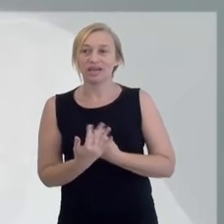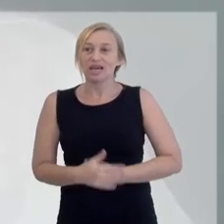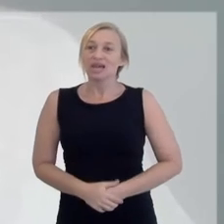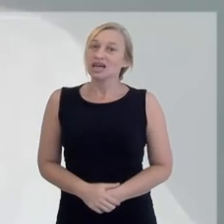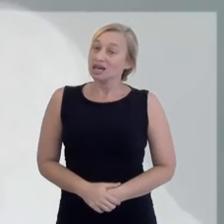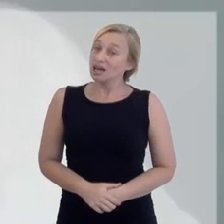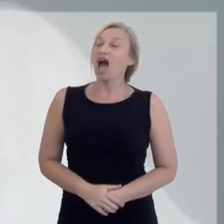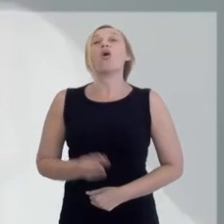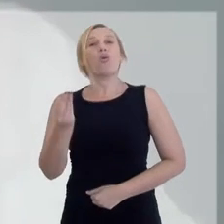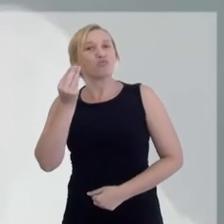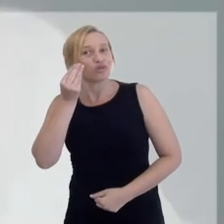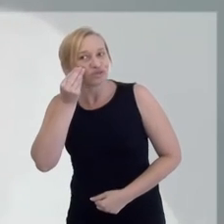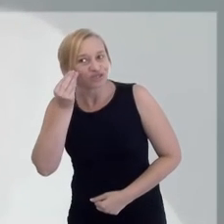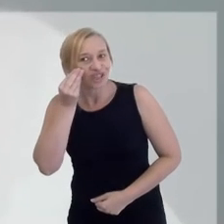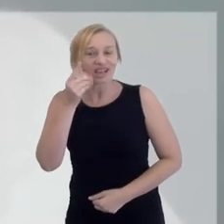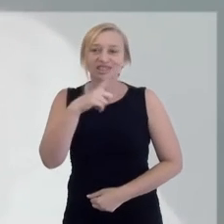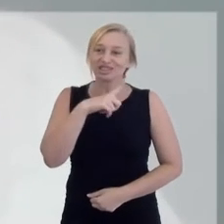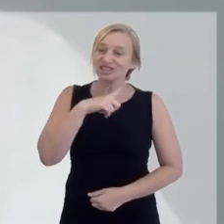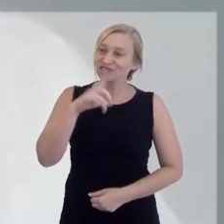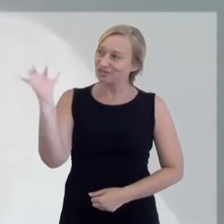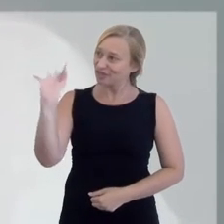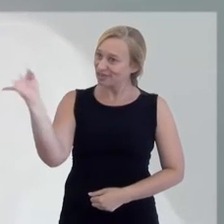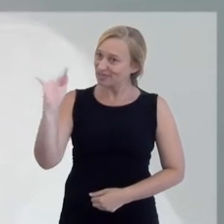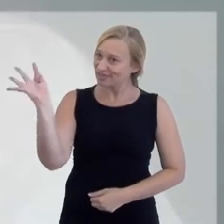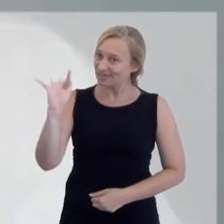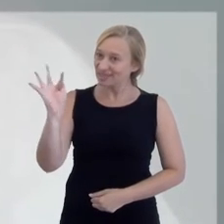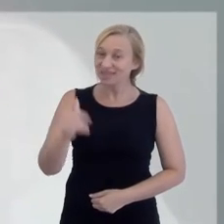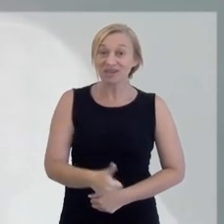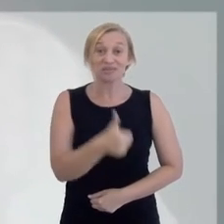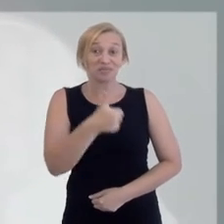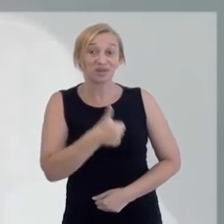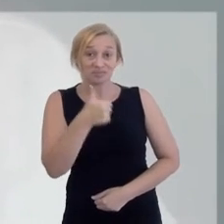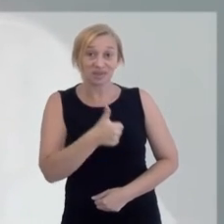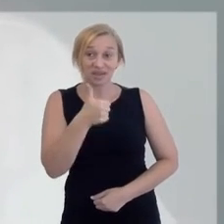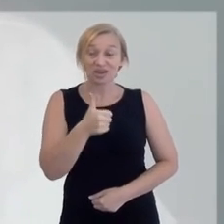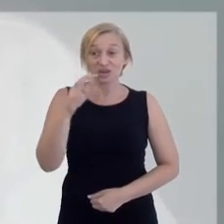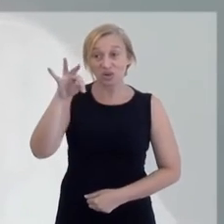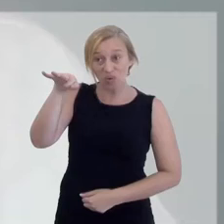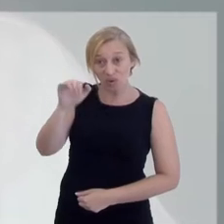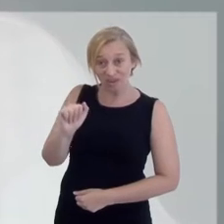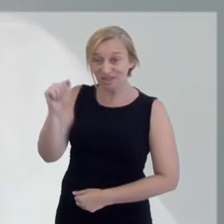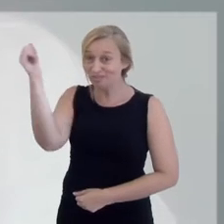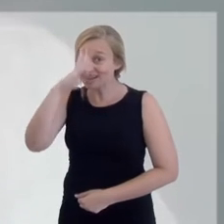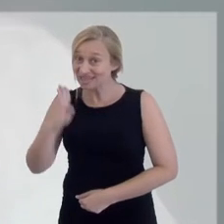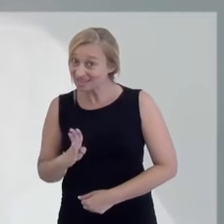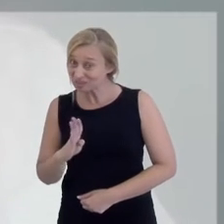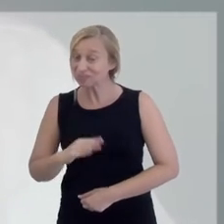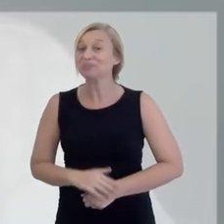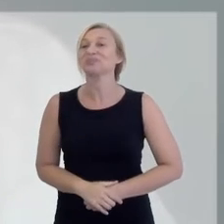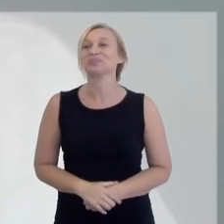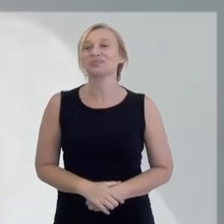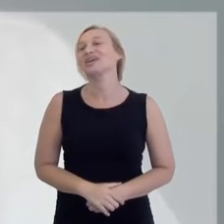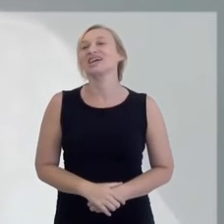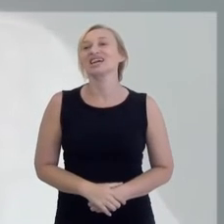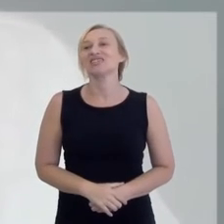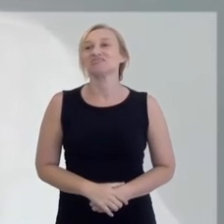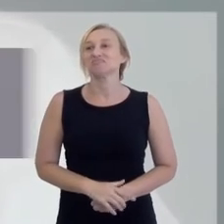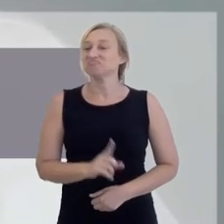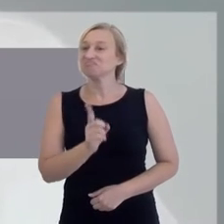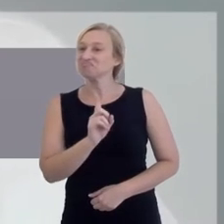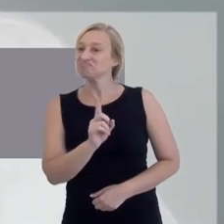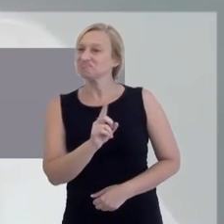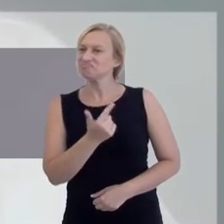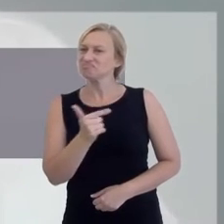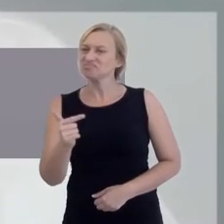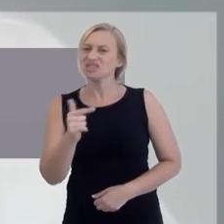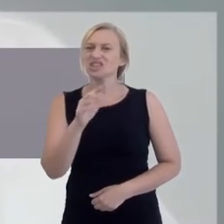E aí, quando eu tive a oportunidade de fazer faculdade, eu sou da primeira turma de cotas do Brasil. Ainda